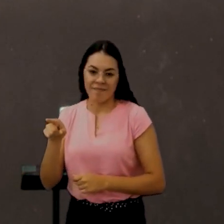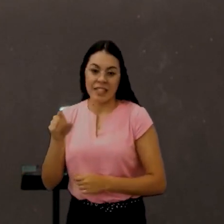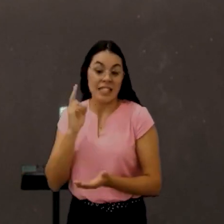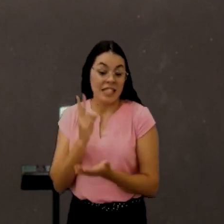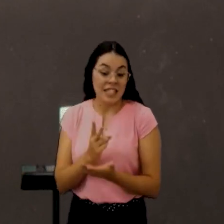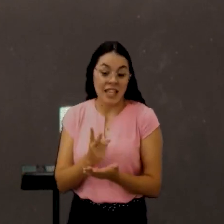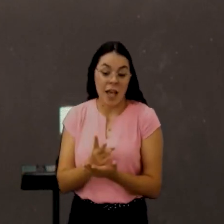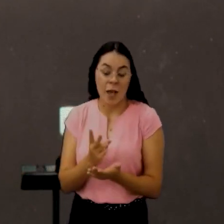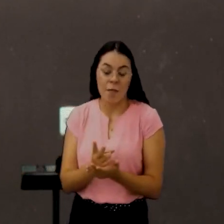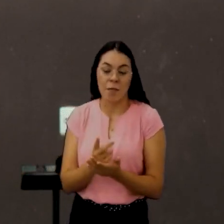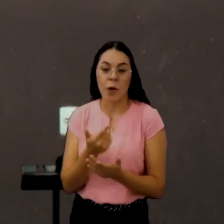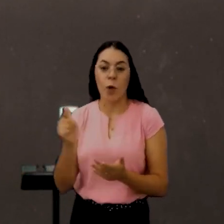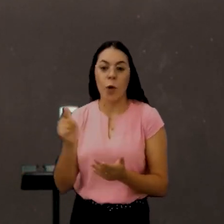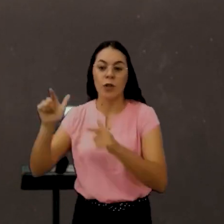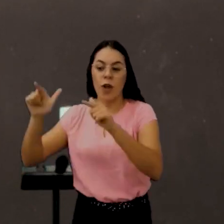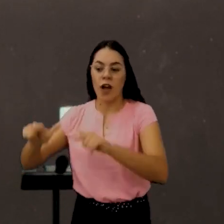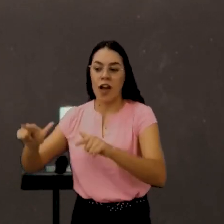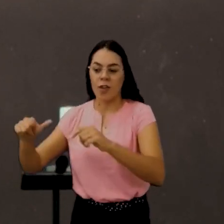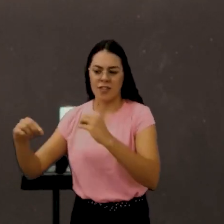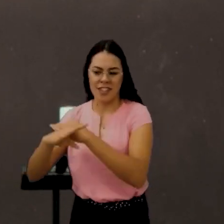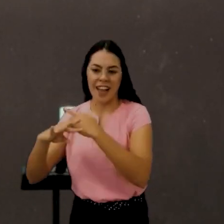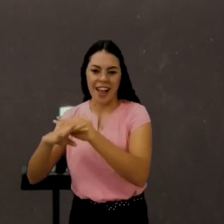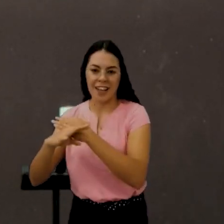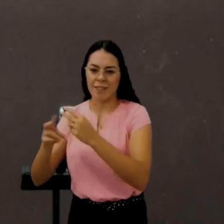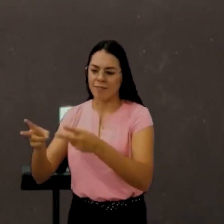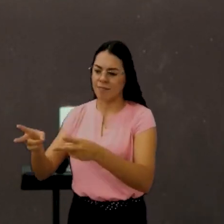Sempre que alguém de outro local nos identifica